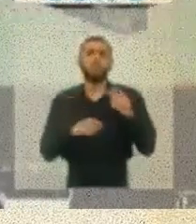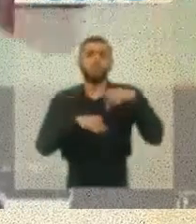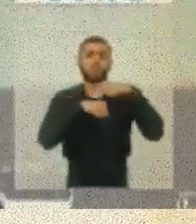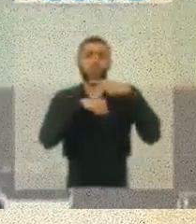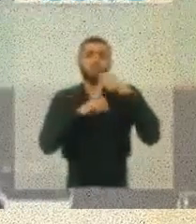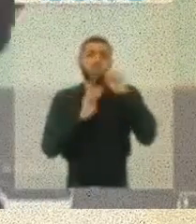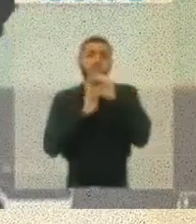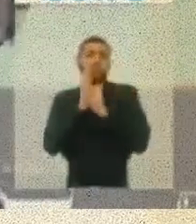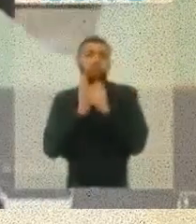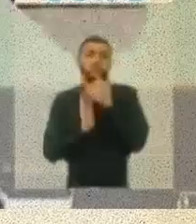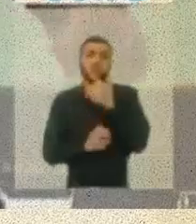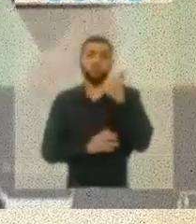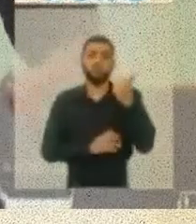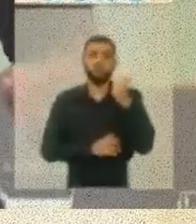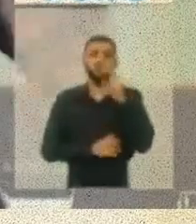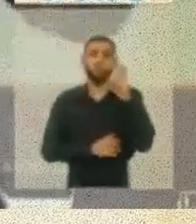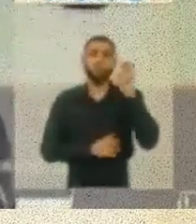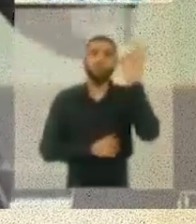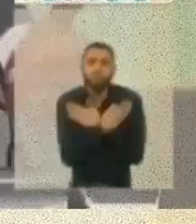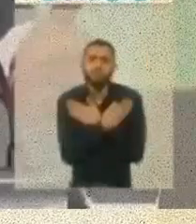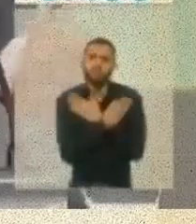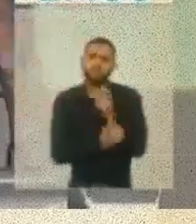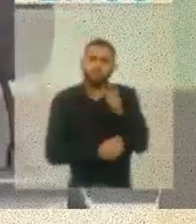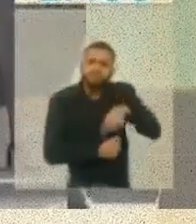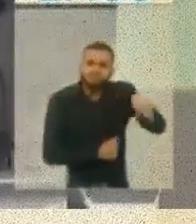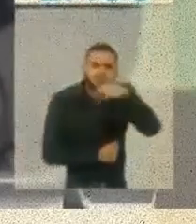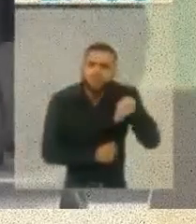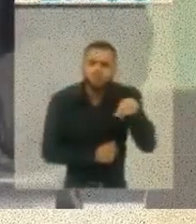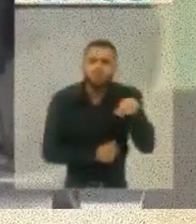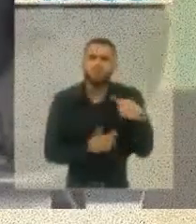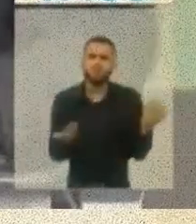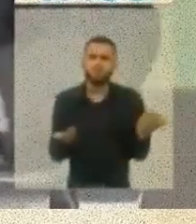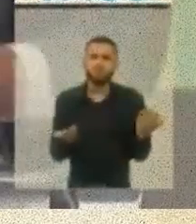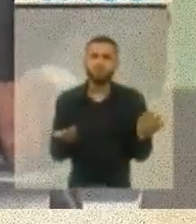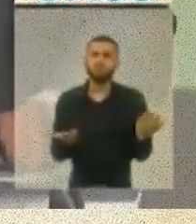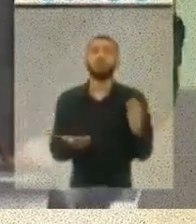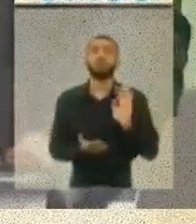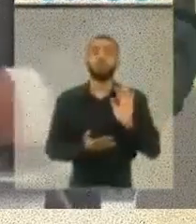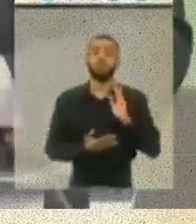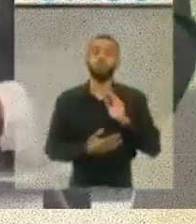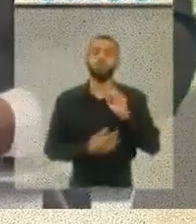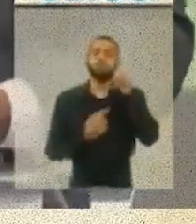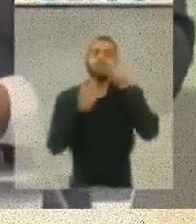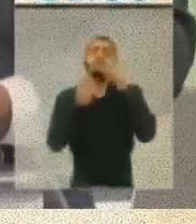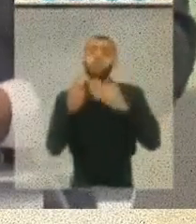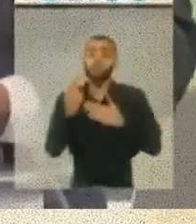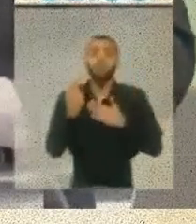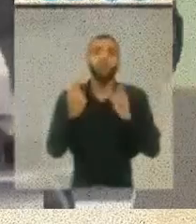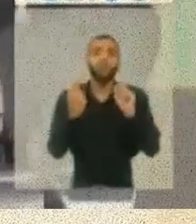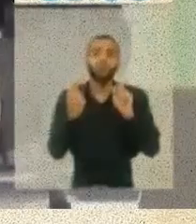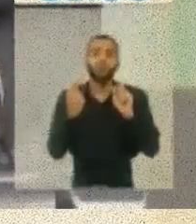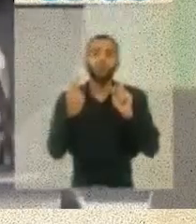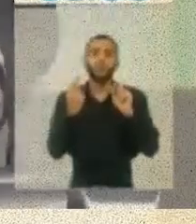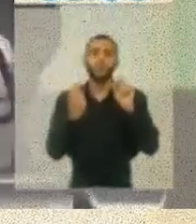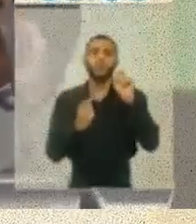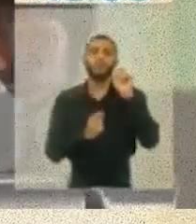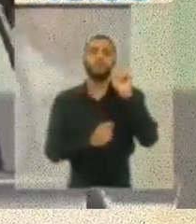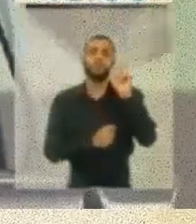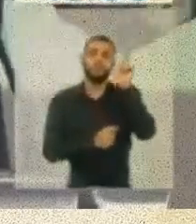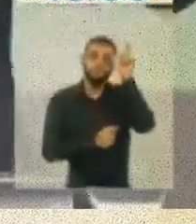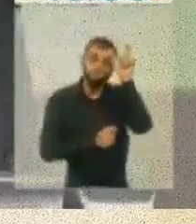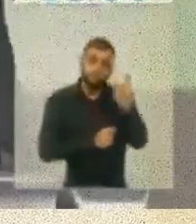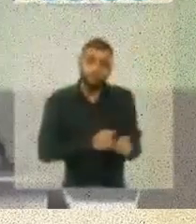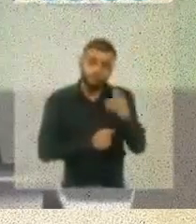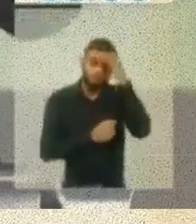pelo século 20 e tu pode verificar sarja do base sabe onde jogado chegar quando ele chegar a arma do